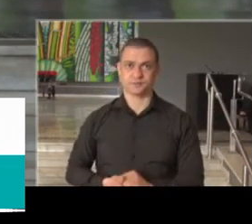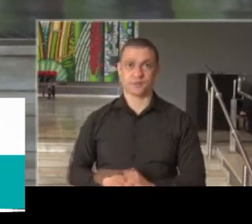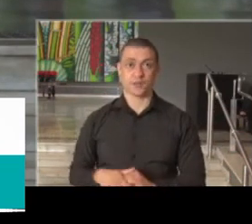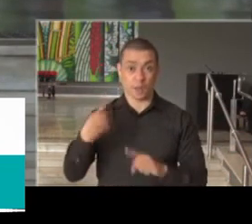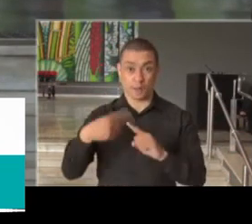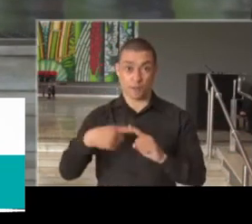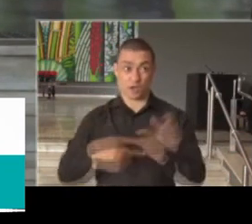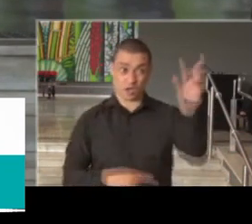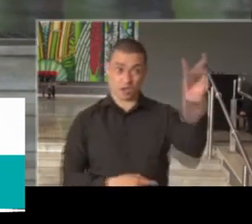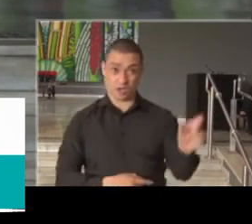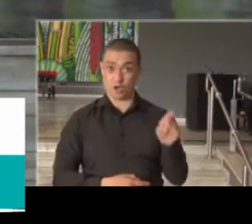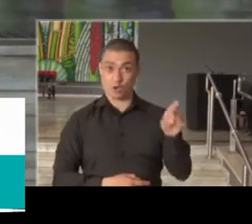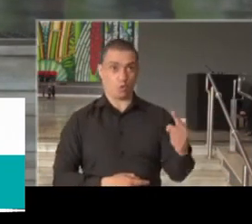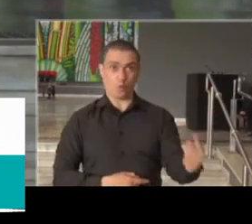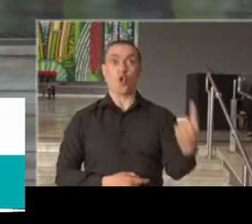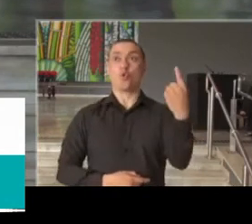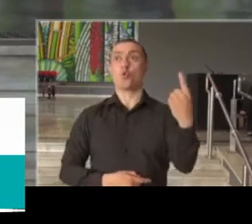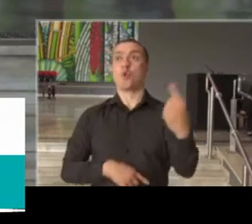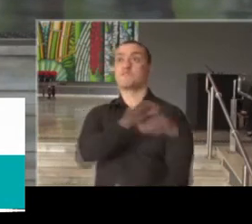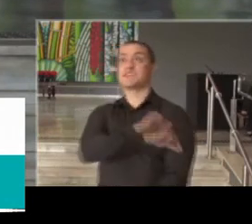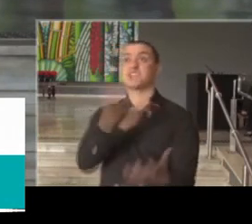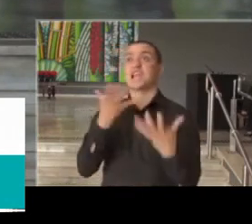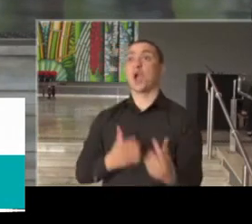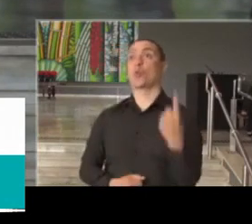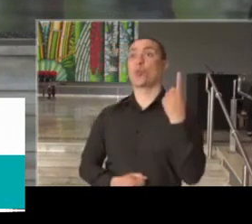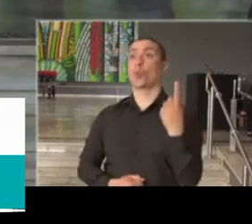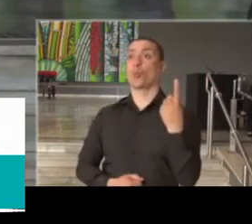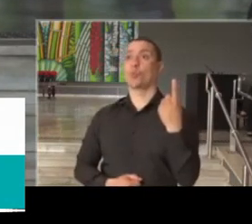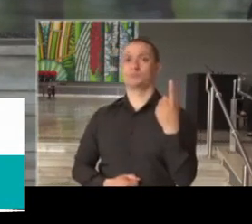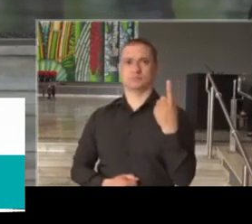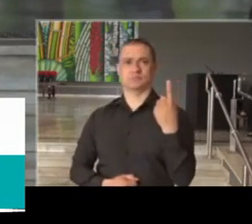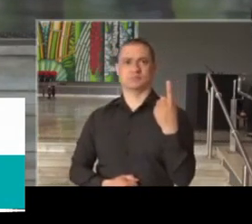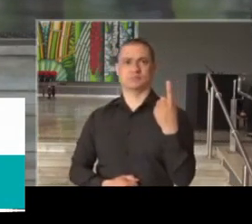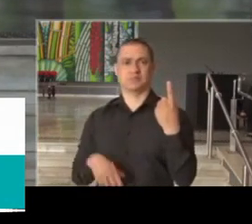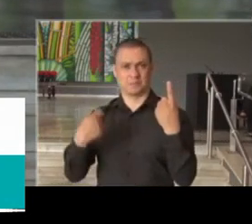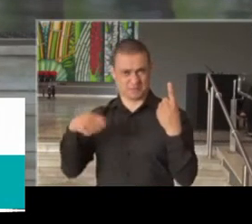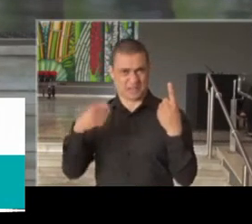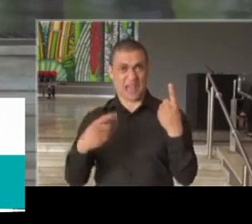Porque alguém quer uma única vacina e que essa vacina tenha que ser